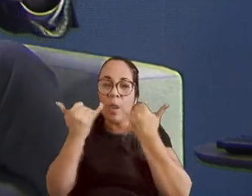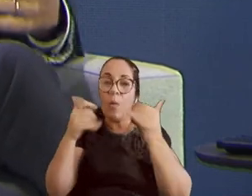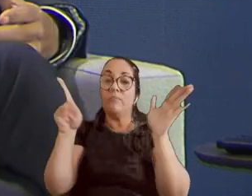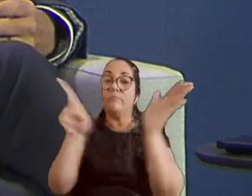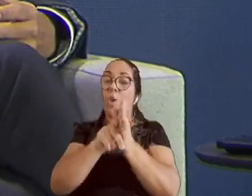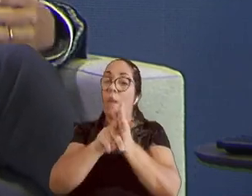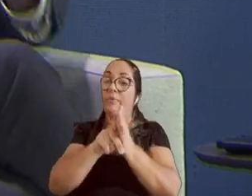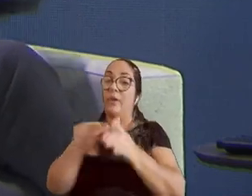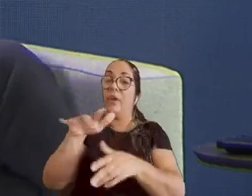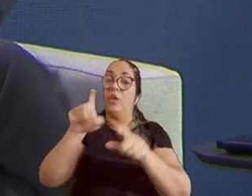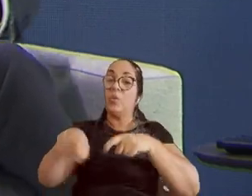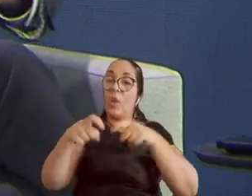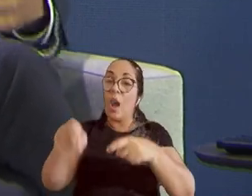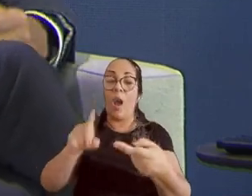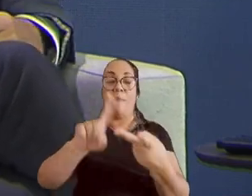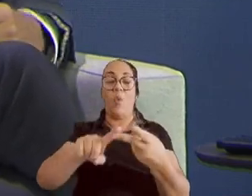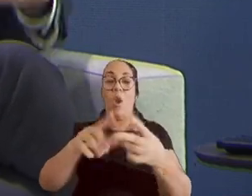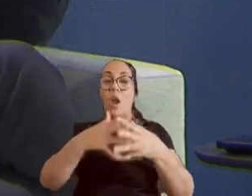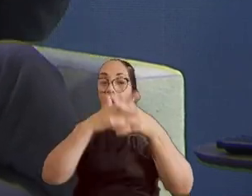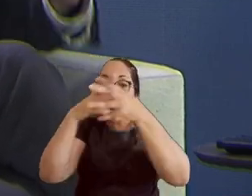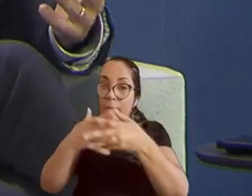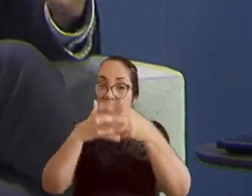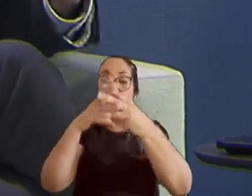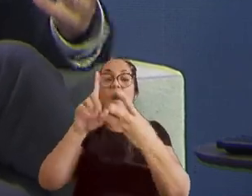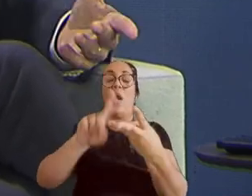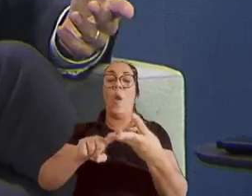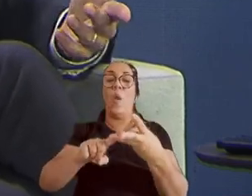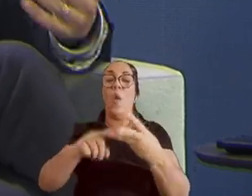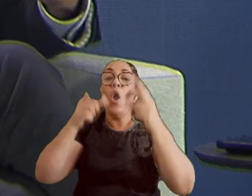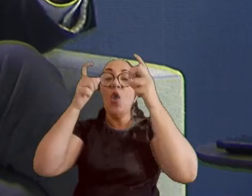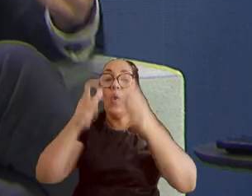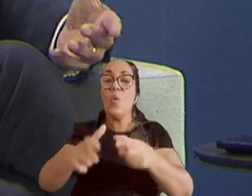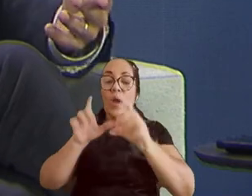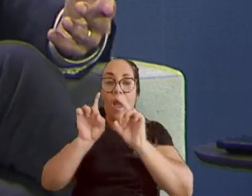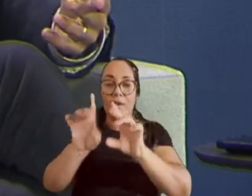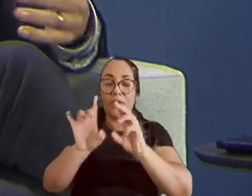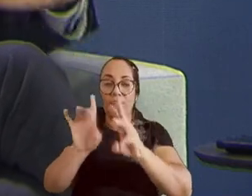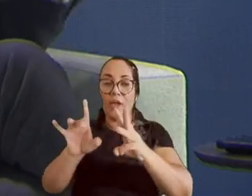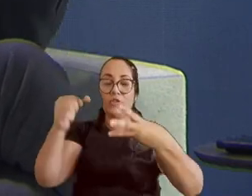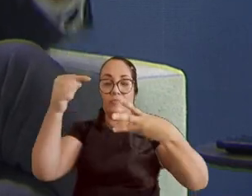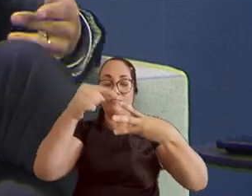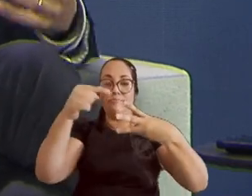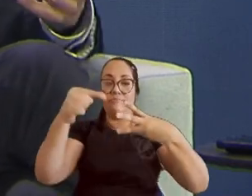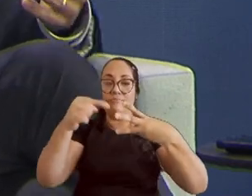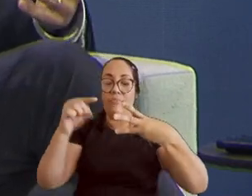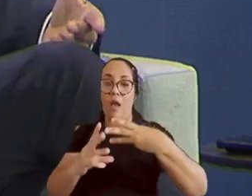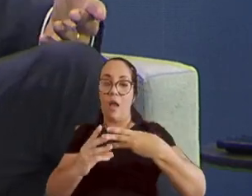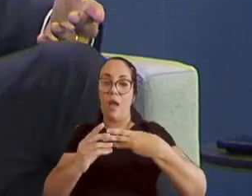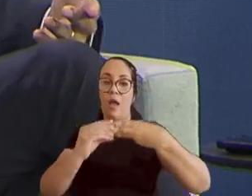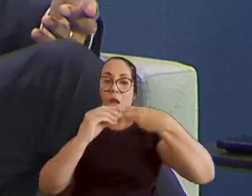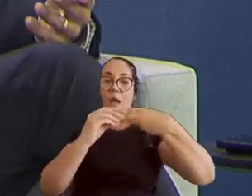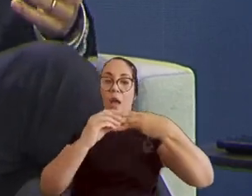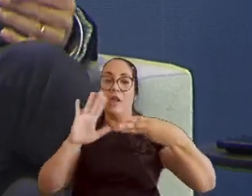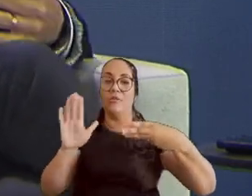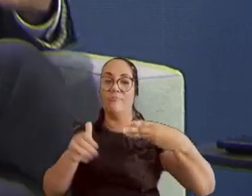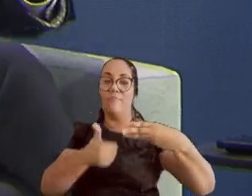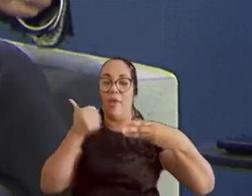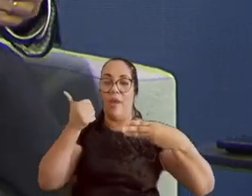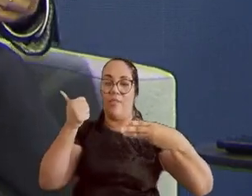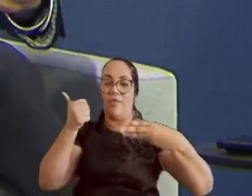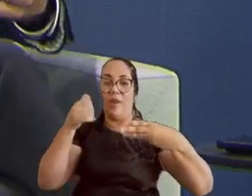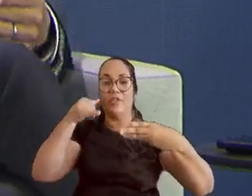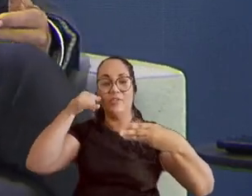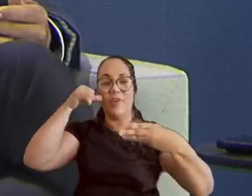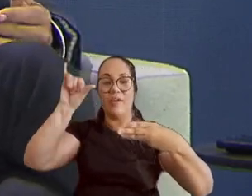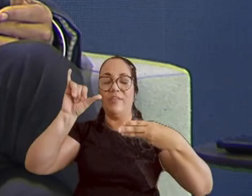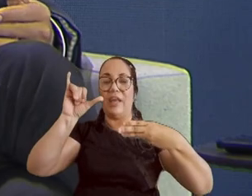do caminhão vindo do Armazém mais eficiente a gente vai ser menor será o desperdício né e